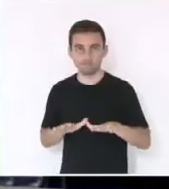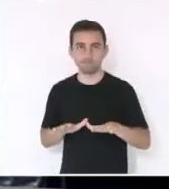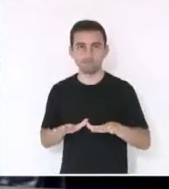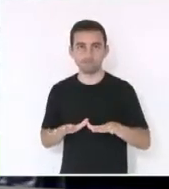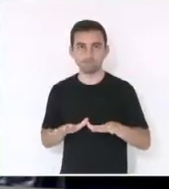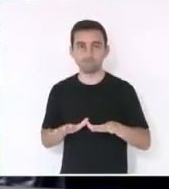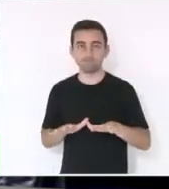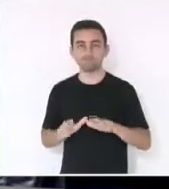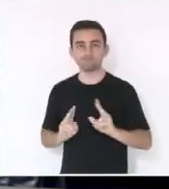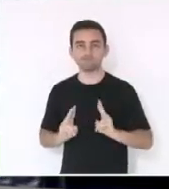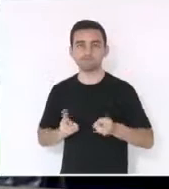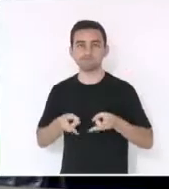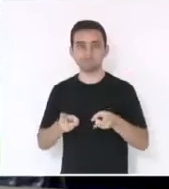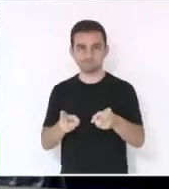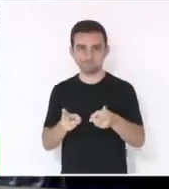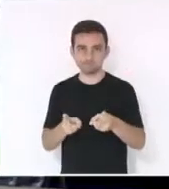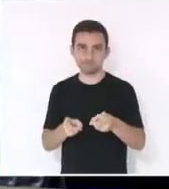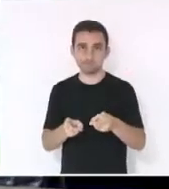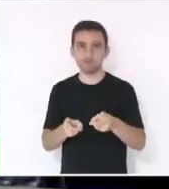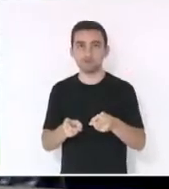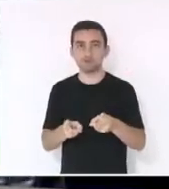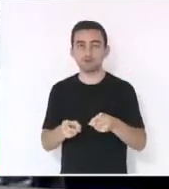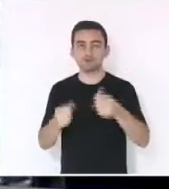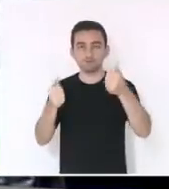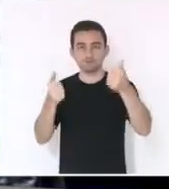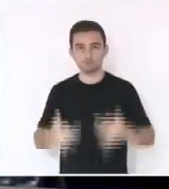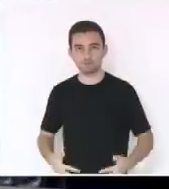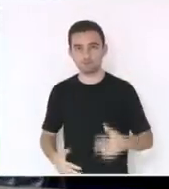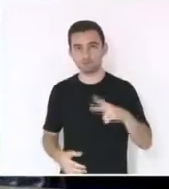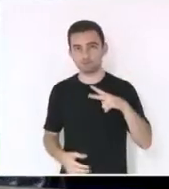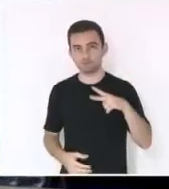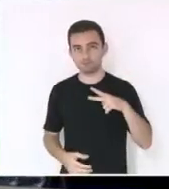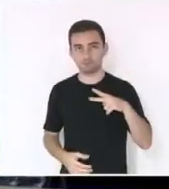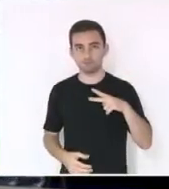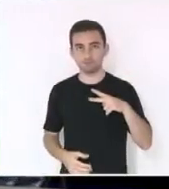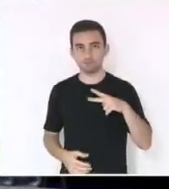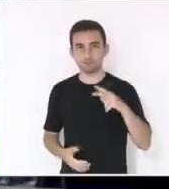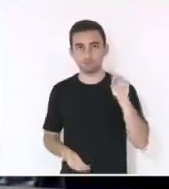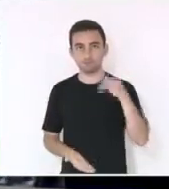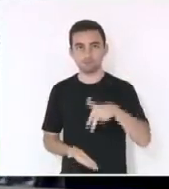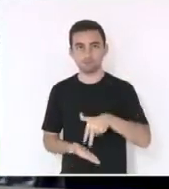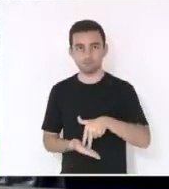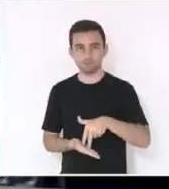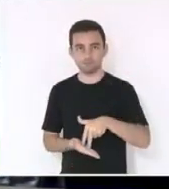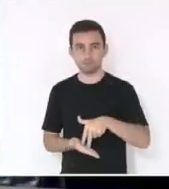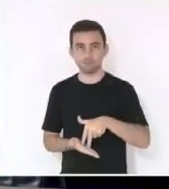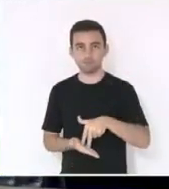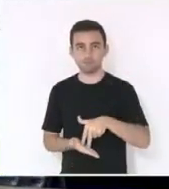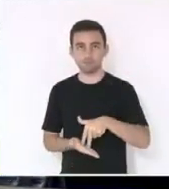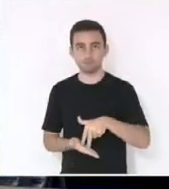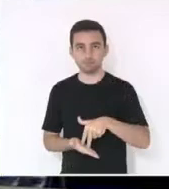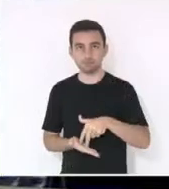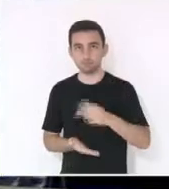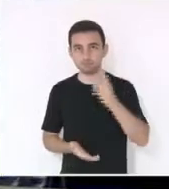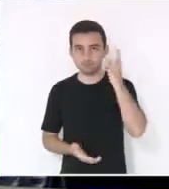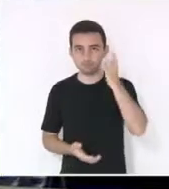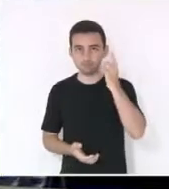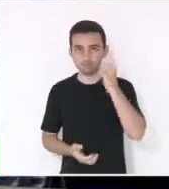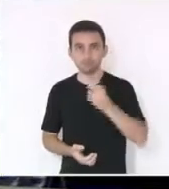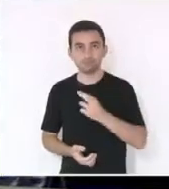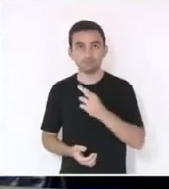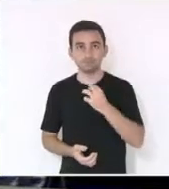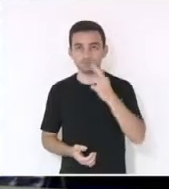próximo horário. Explicações pessoais. Fizeram uso da tribuna os senhores deputados Rodrigo